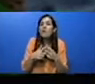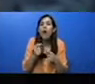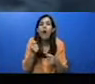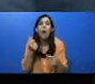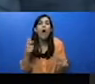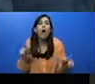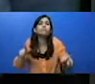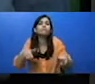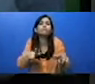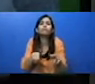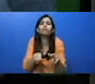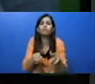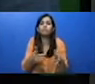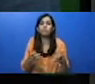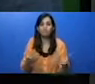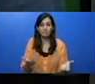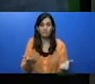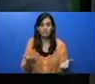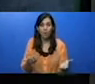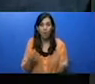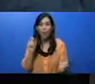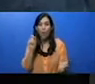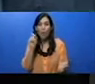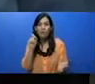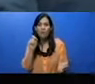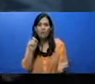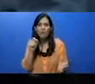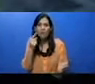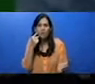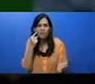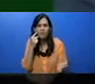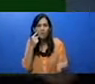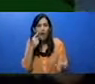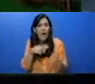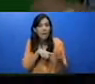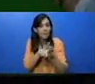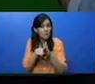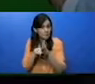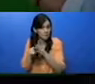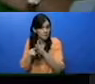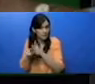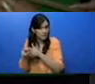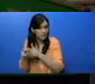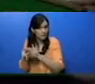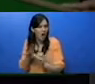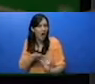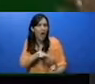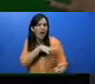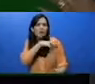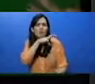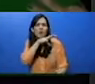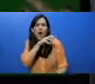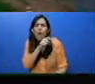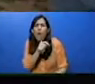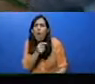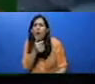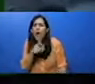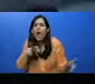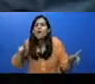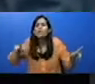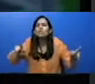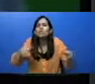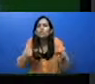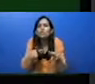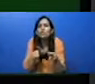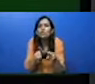professora perguntou para eles: o que vocês estão descobrindo com essa pesquisa sobre animais ameaçados de extinção? E cada